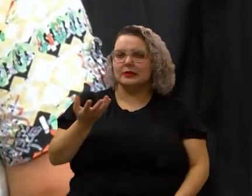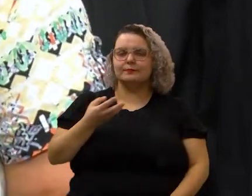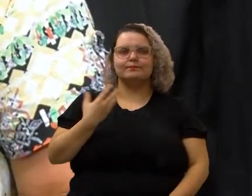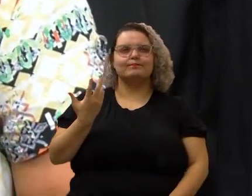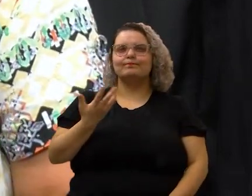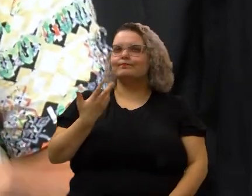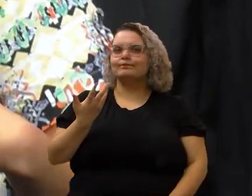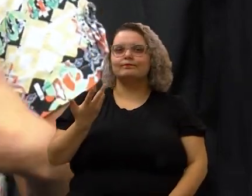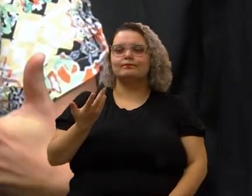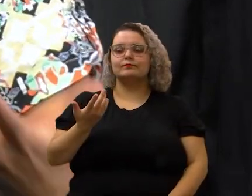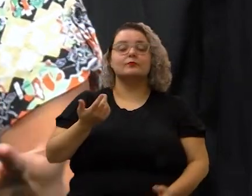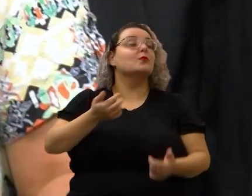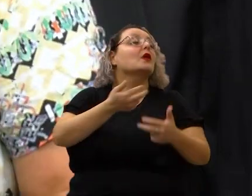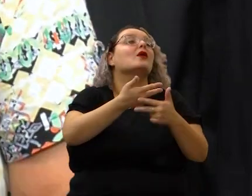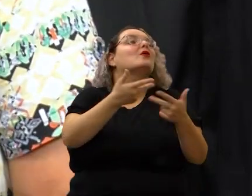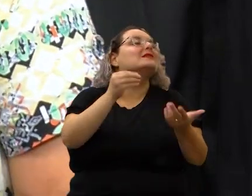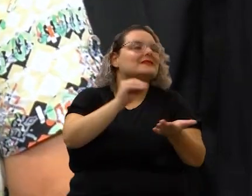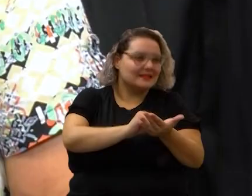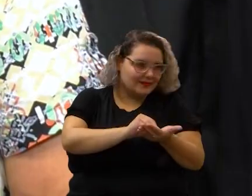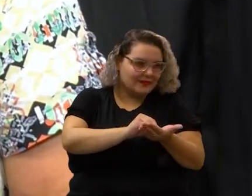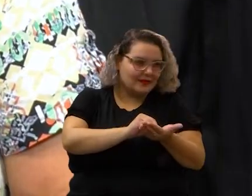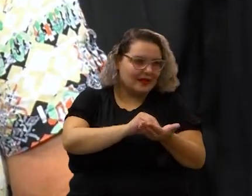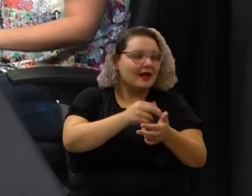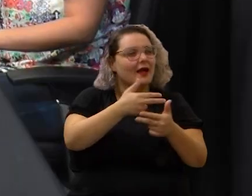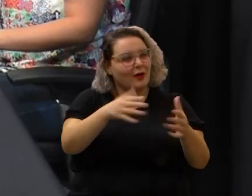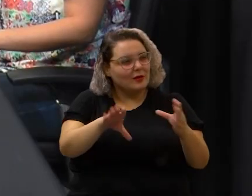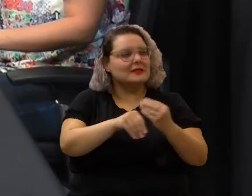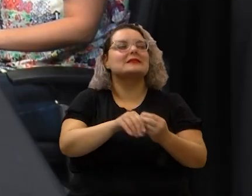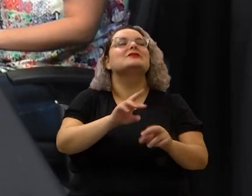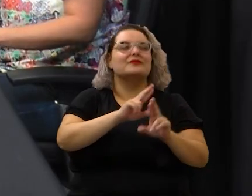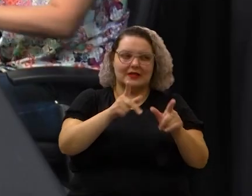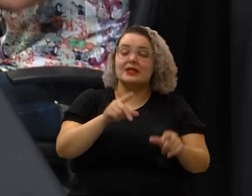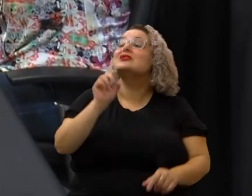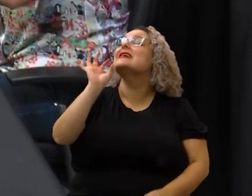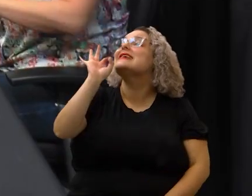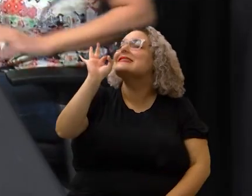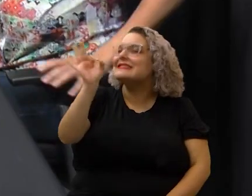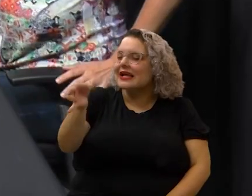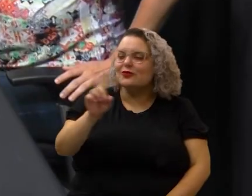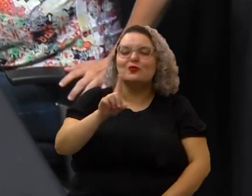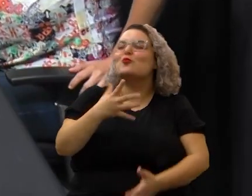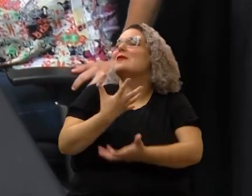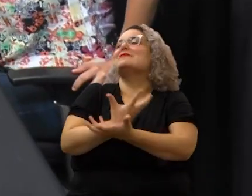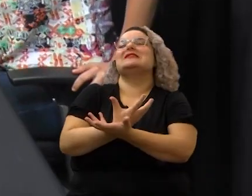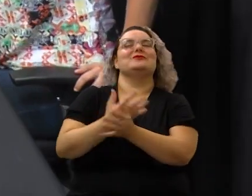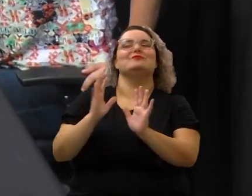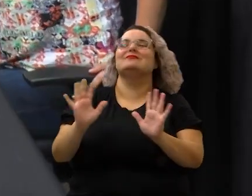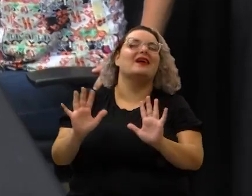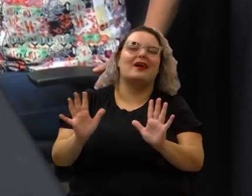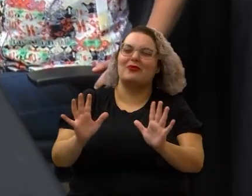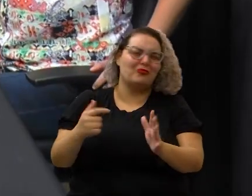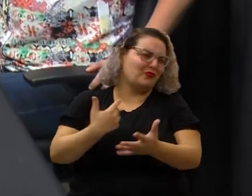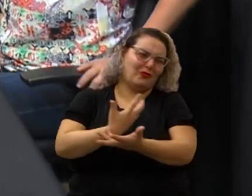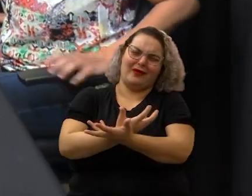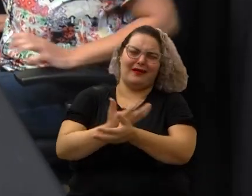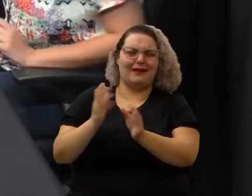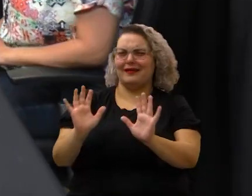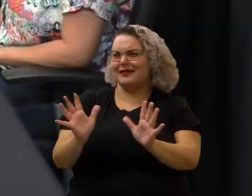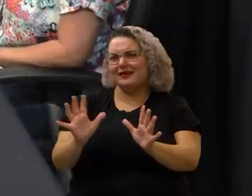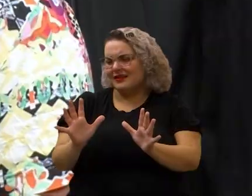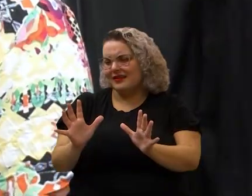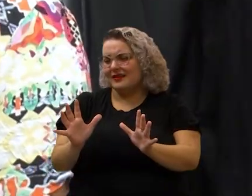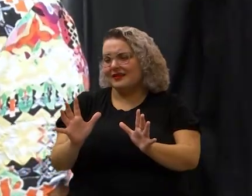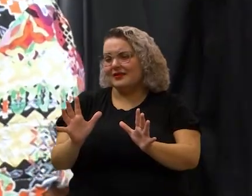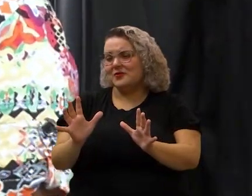sabe, Não é algo que falta, é algo que agrega, é diferente, exato, né? Não é um vazio. Sim. Né?